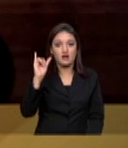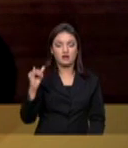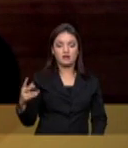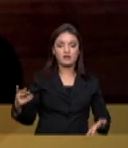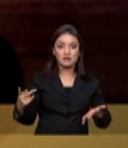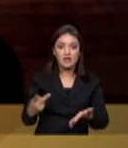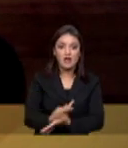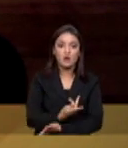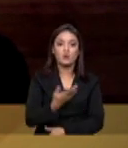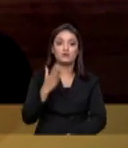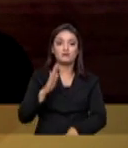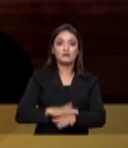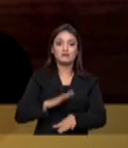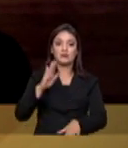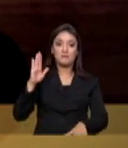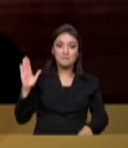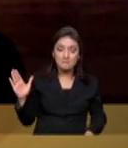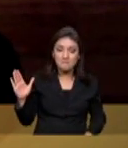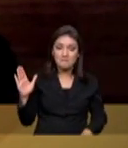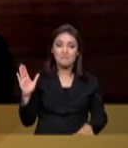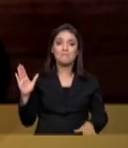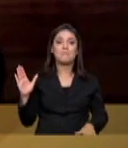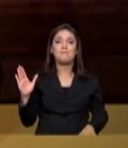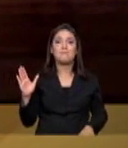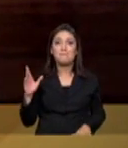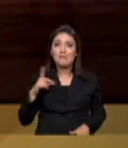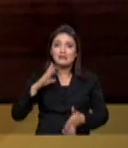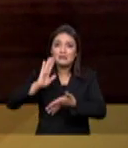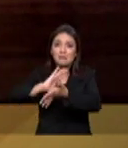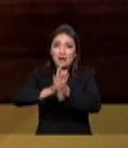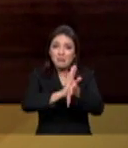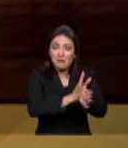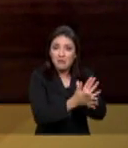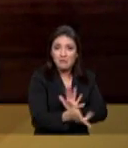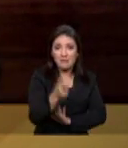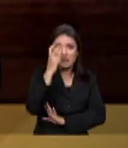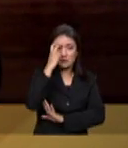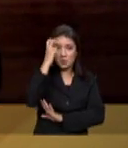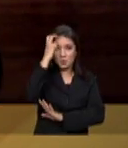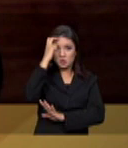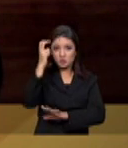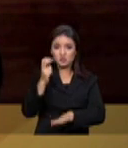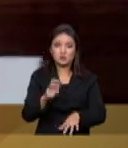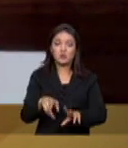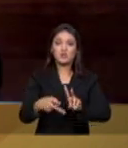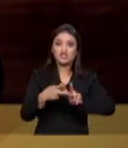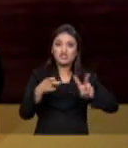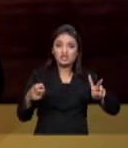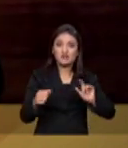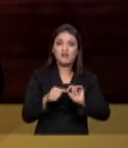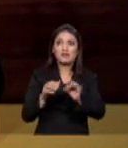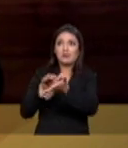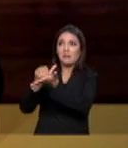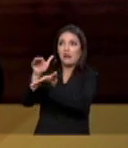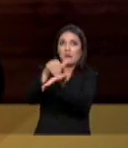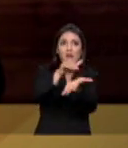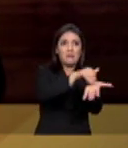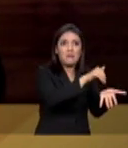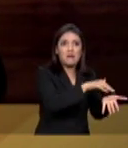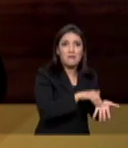o progressivo etnocídio da cultura indígena pela dispersão dos índios